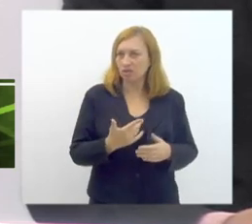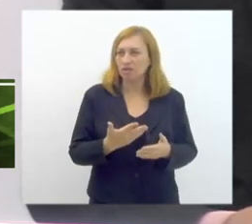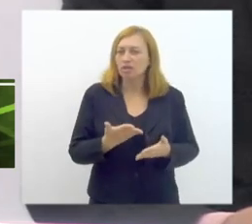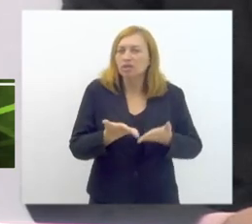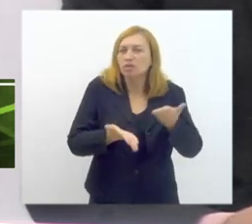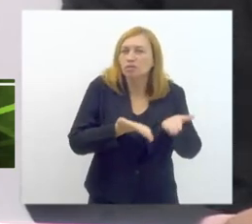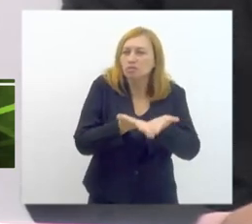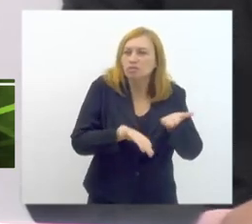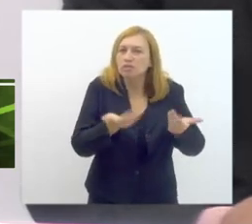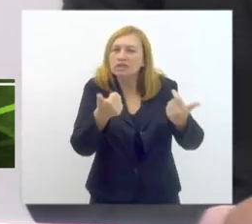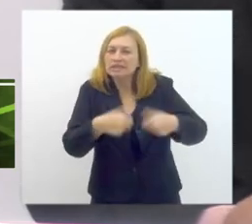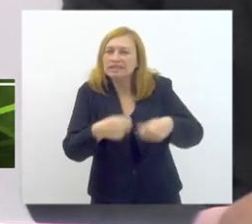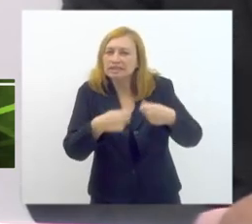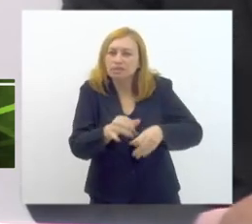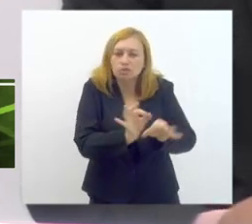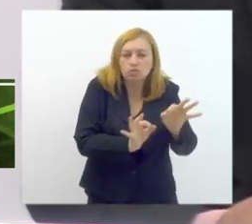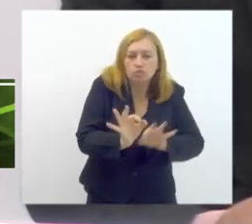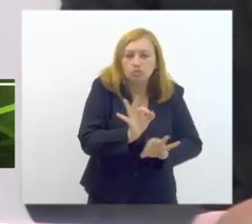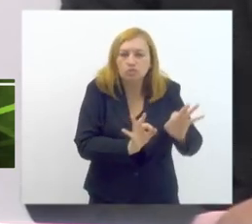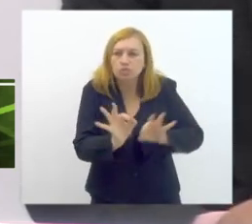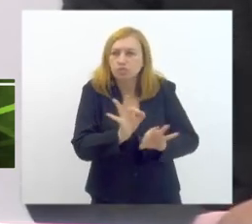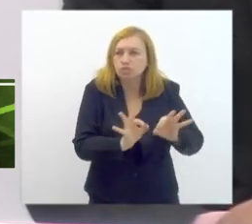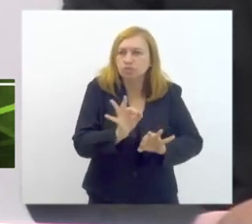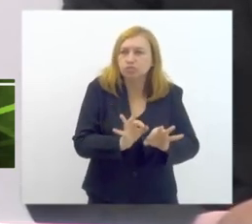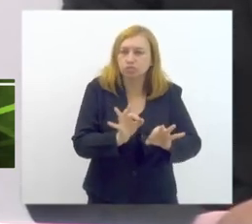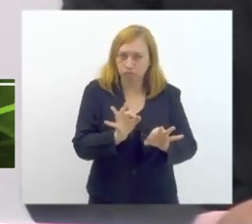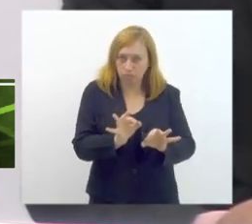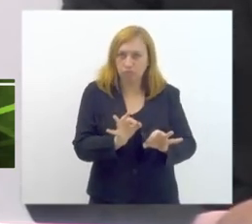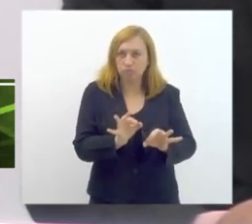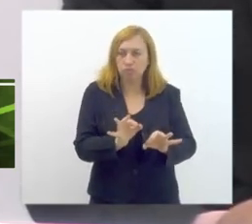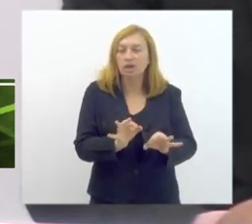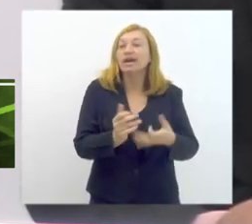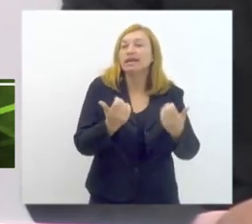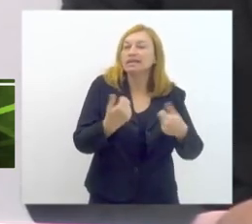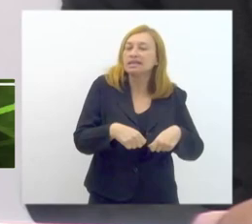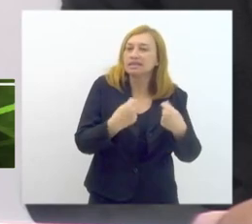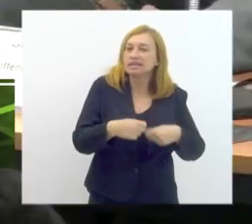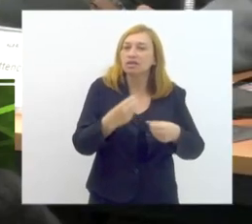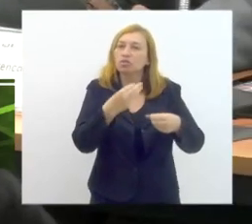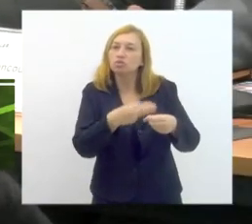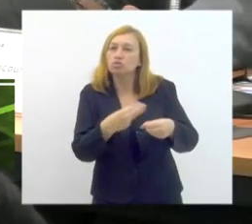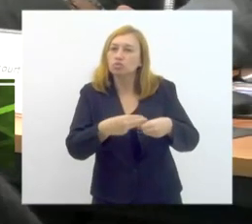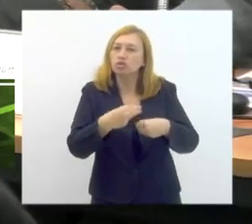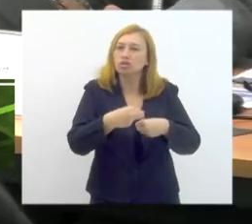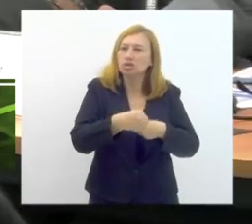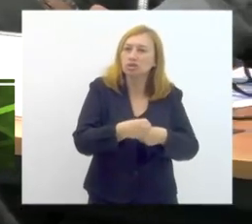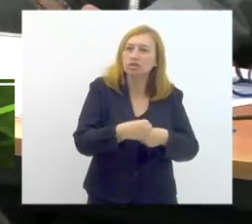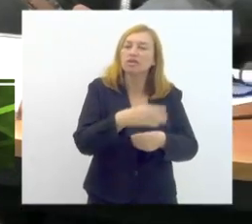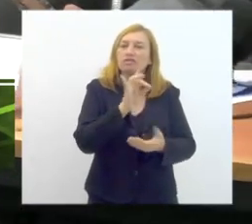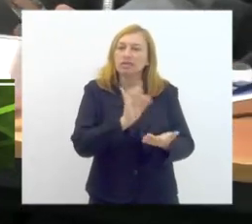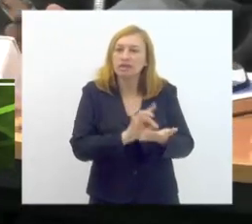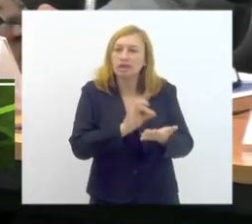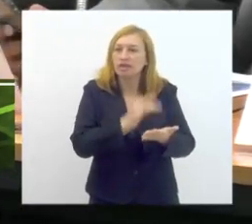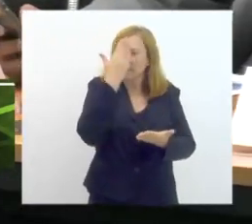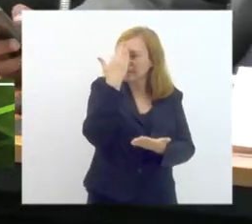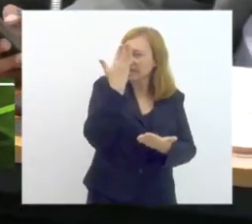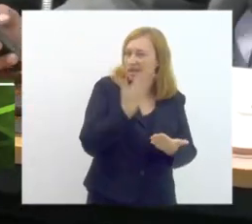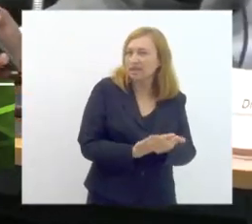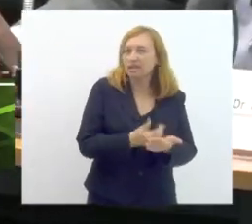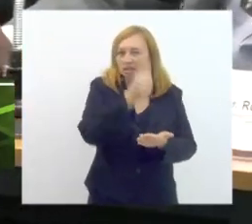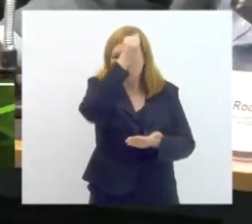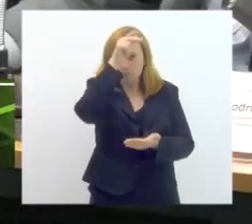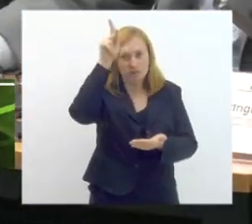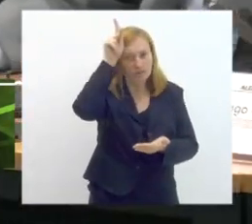da necessidade de reorganização. É necessário que os municípios realmente acreditem, que os